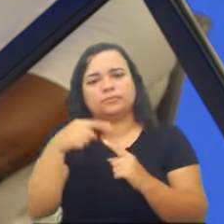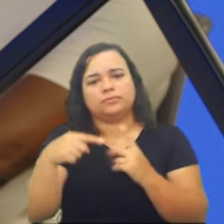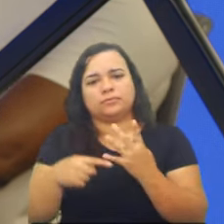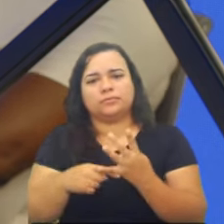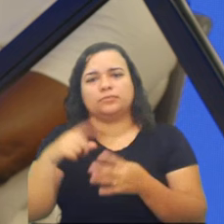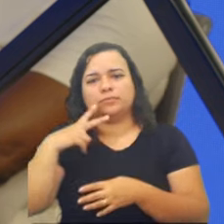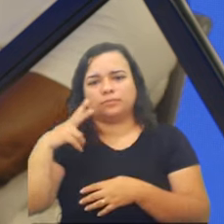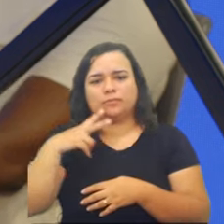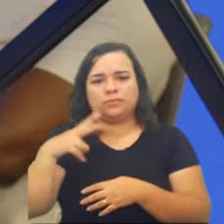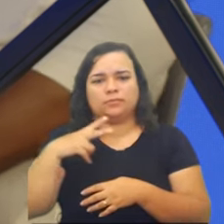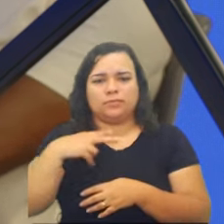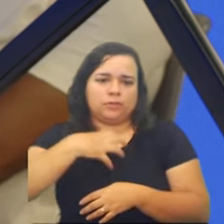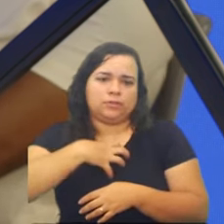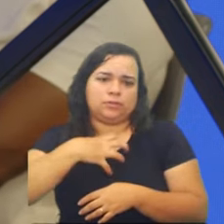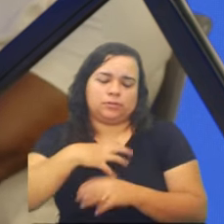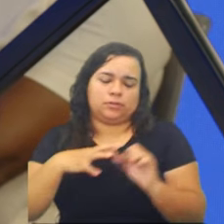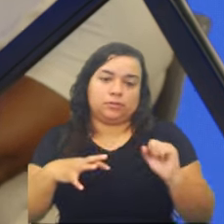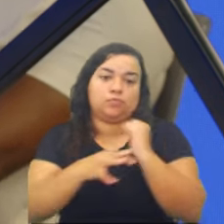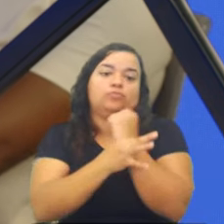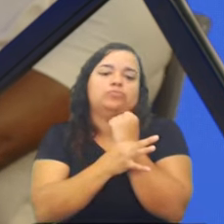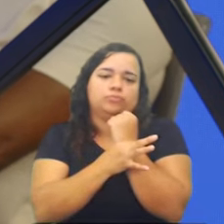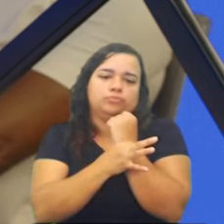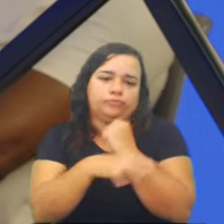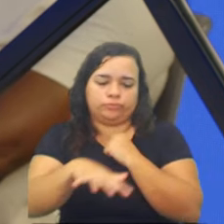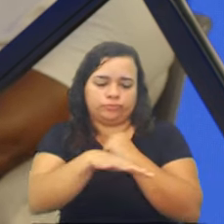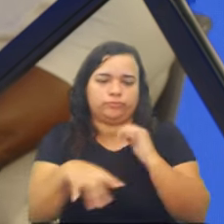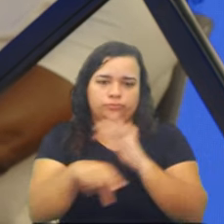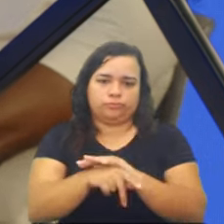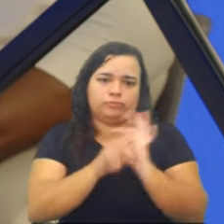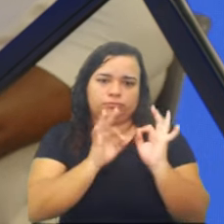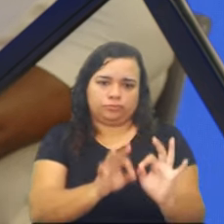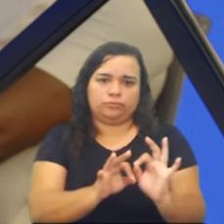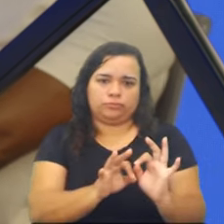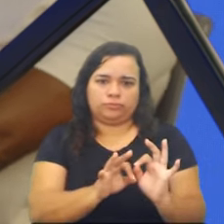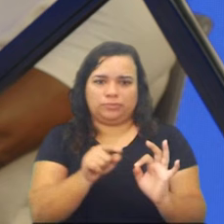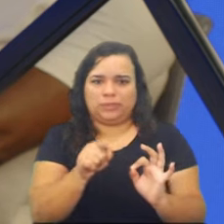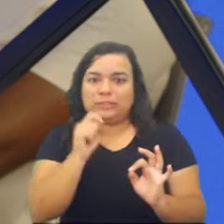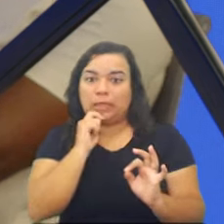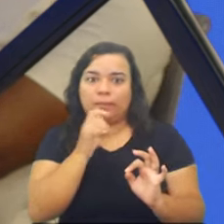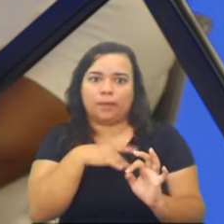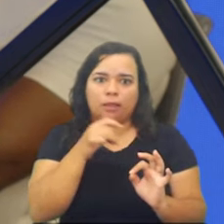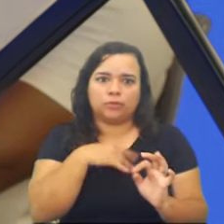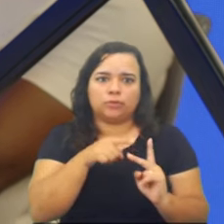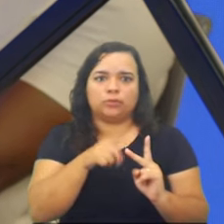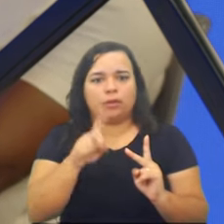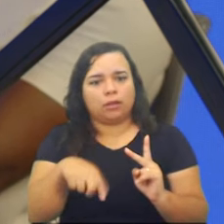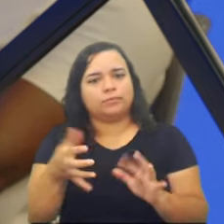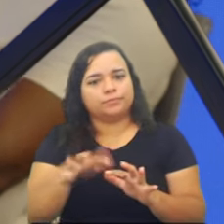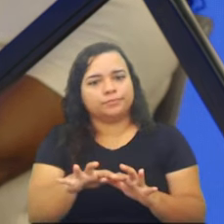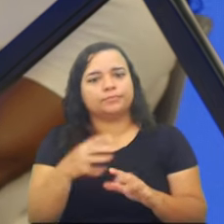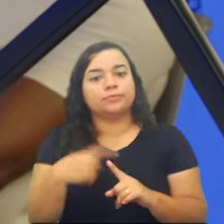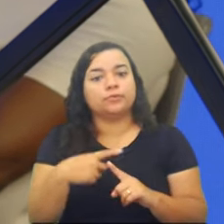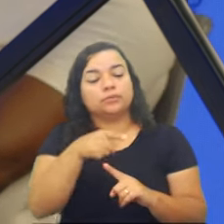questões do indivíduo se sentir eh seguro nesse lugar nesse ambiente ter aquele ambiente seguro que é